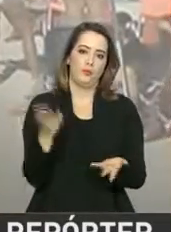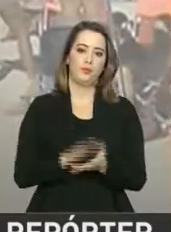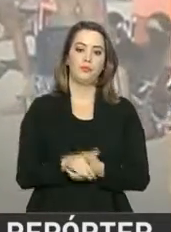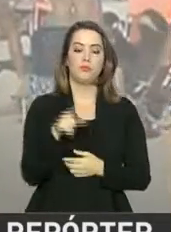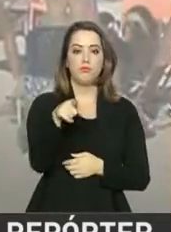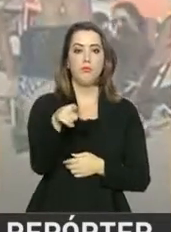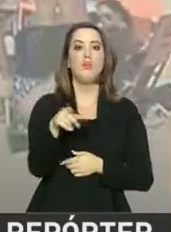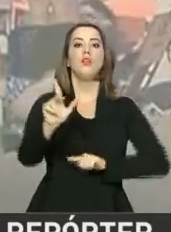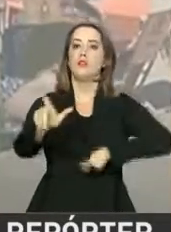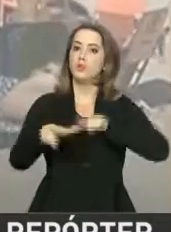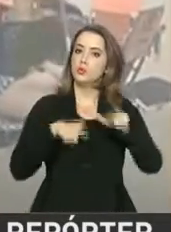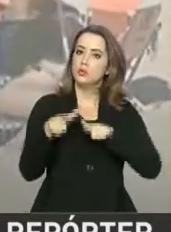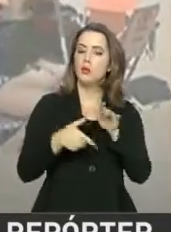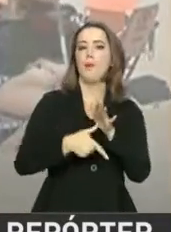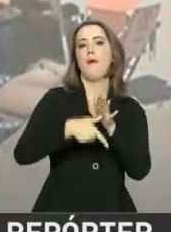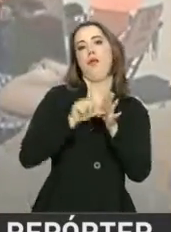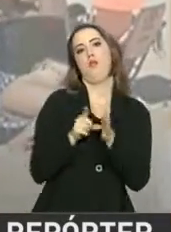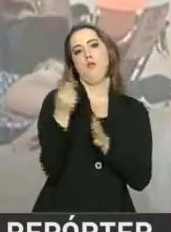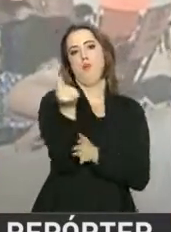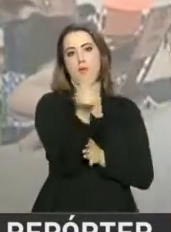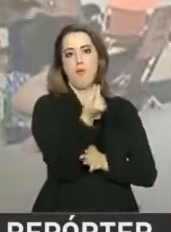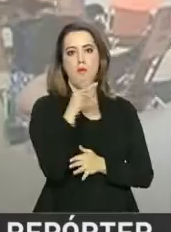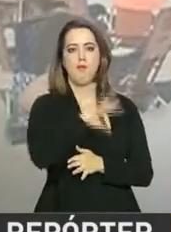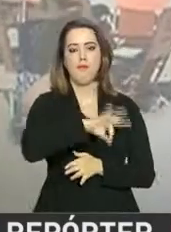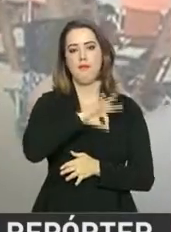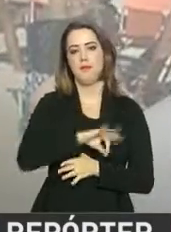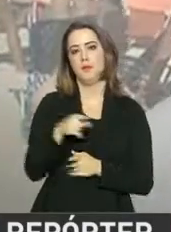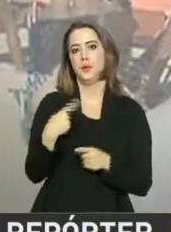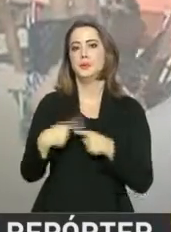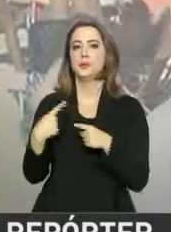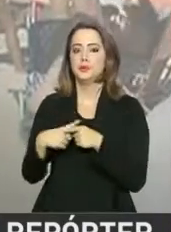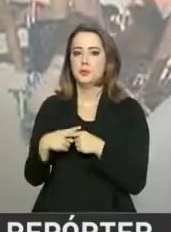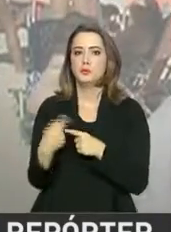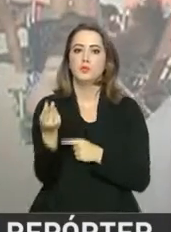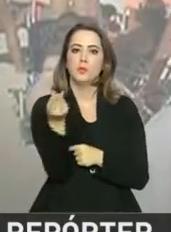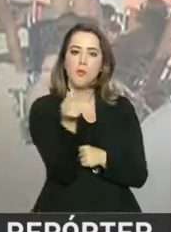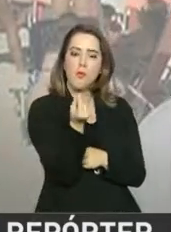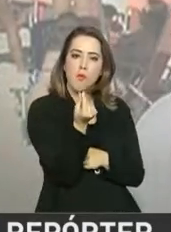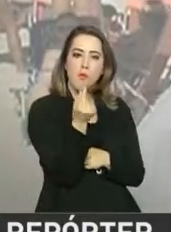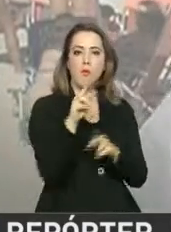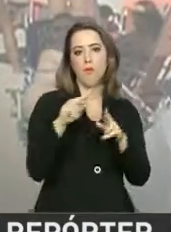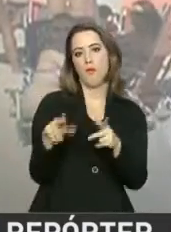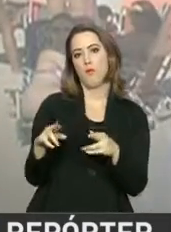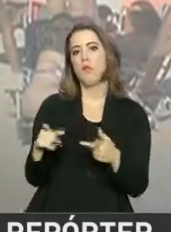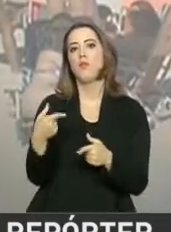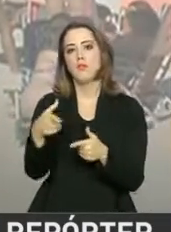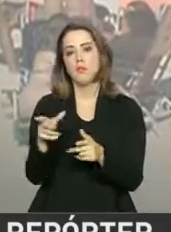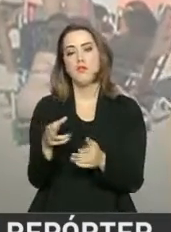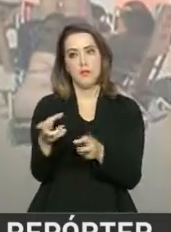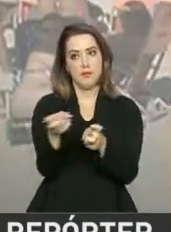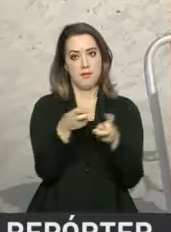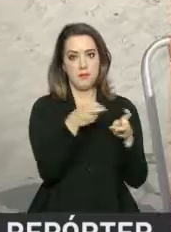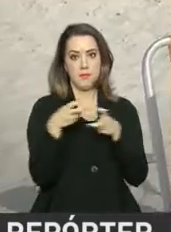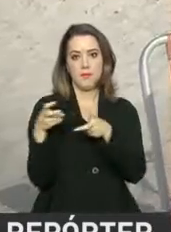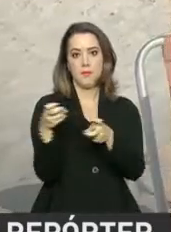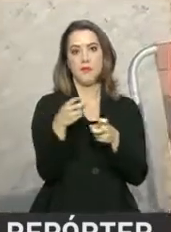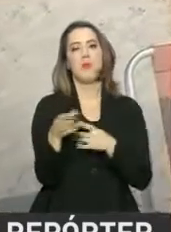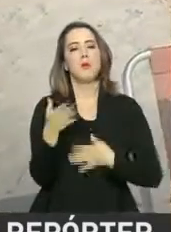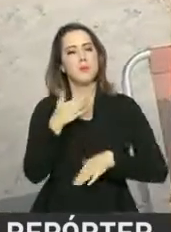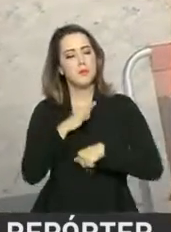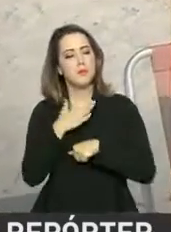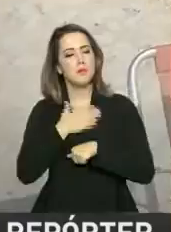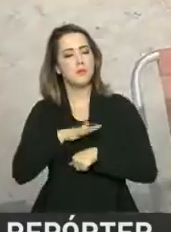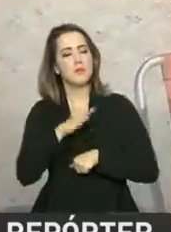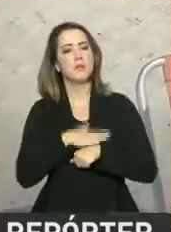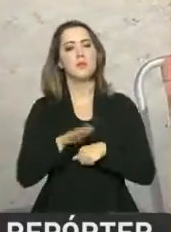do lucro. Não fazer preço diferenciado, entendeu? Com isso ele angaria a credibilidade e o carinho até da população. Mais